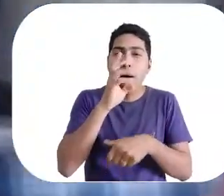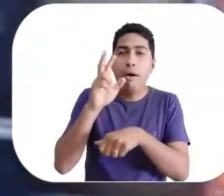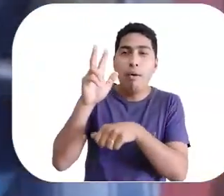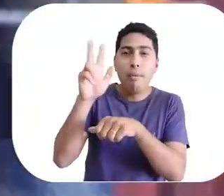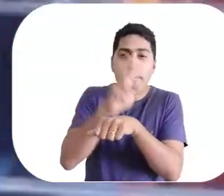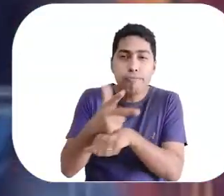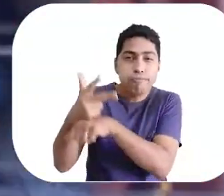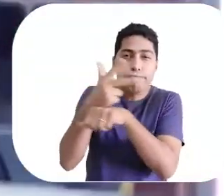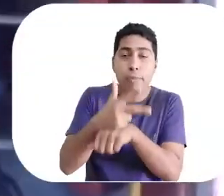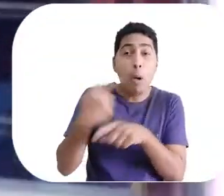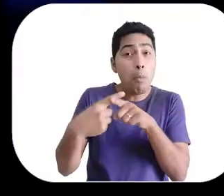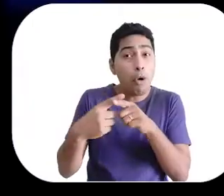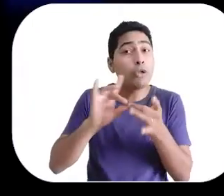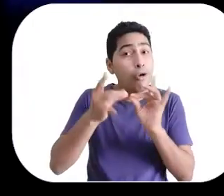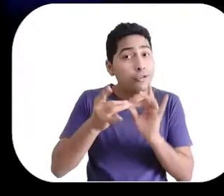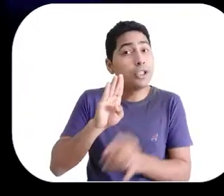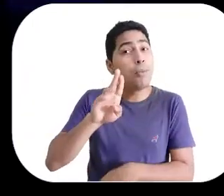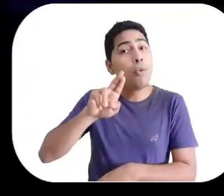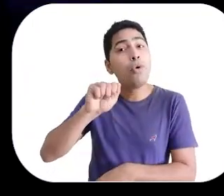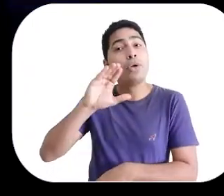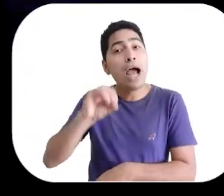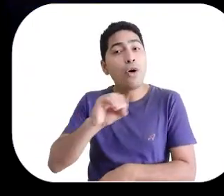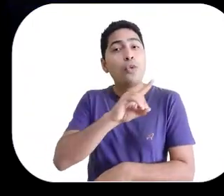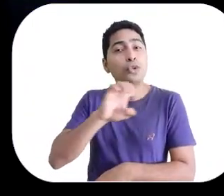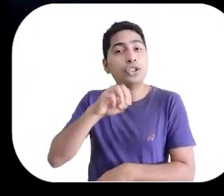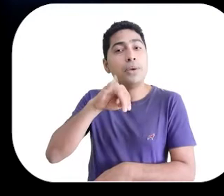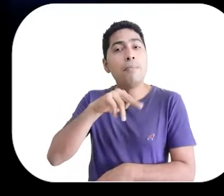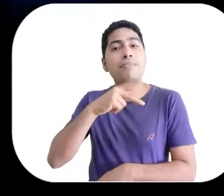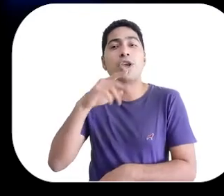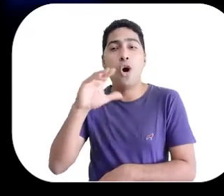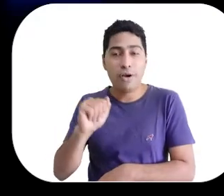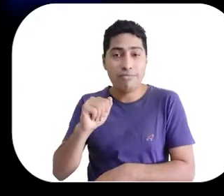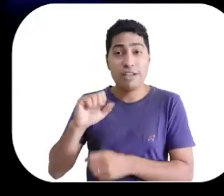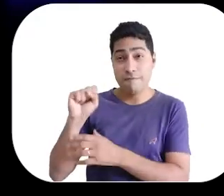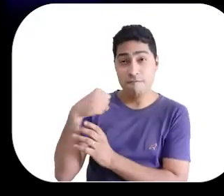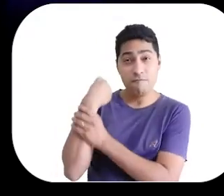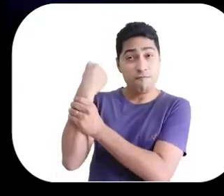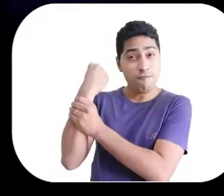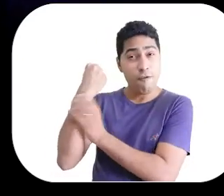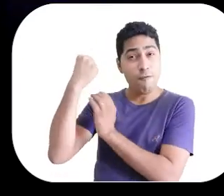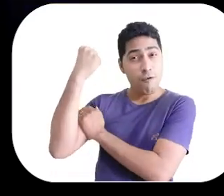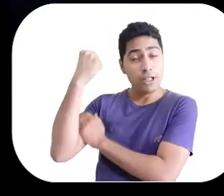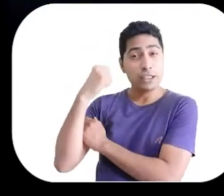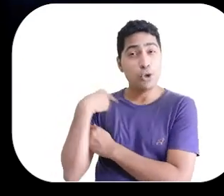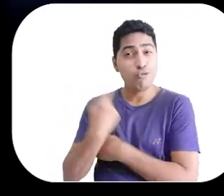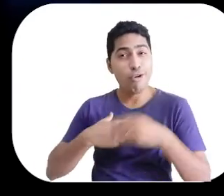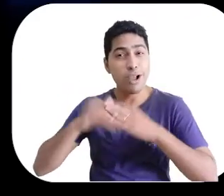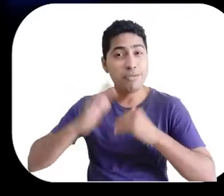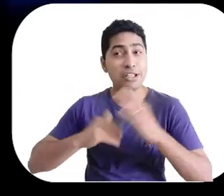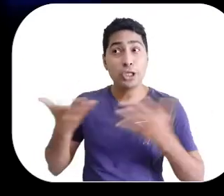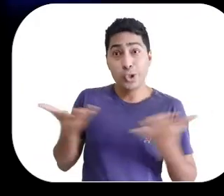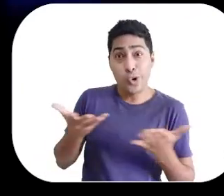muito por conta do Buraco de Minhoca, que fortaleceu muito essa habilidade que a gente já tinha e hoje em dia vem se tornando